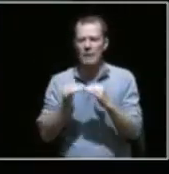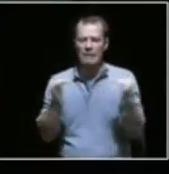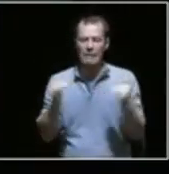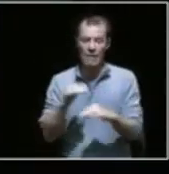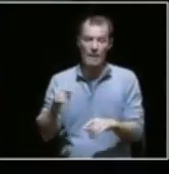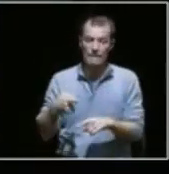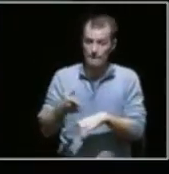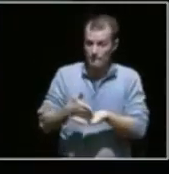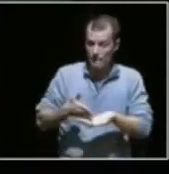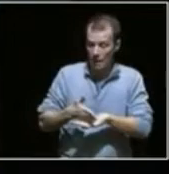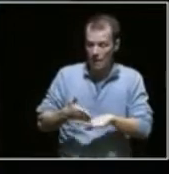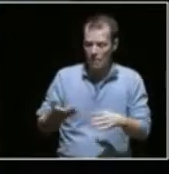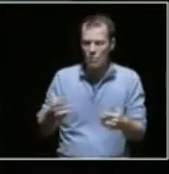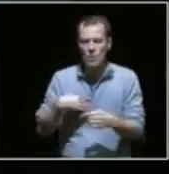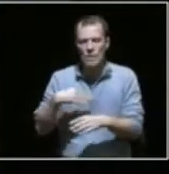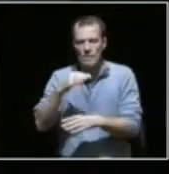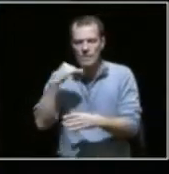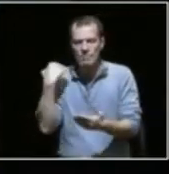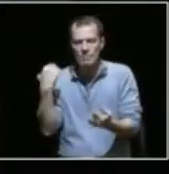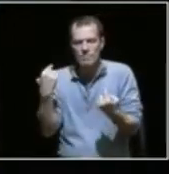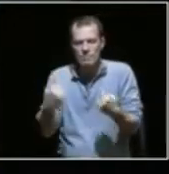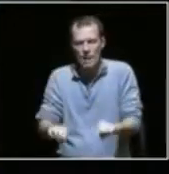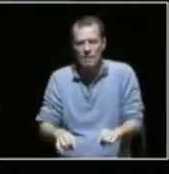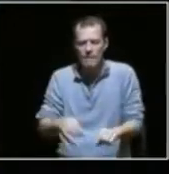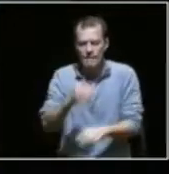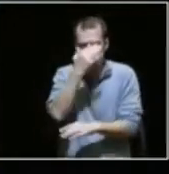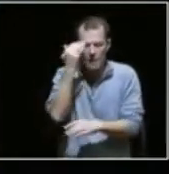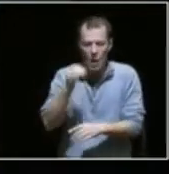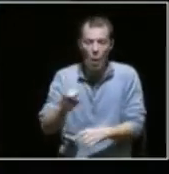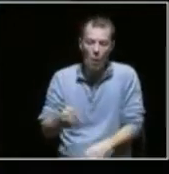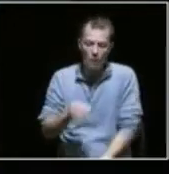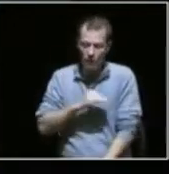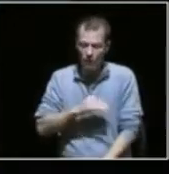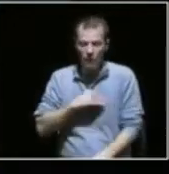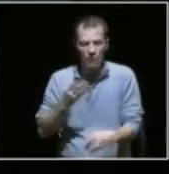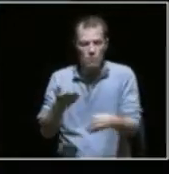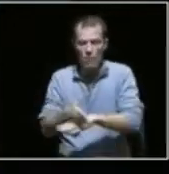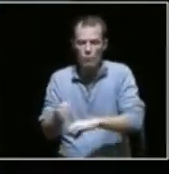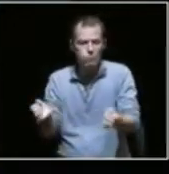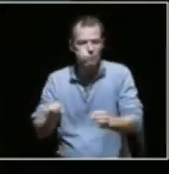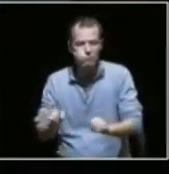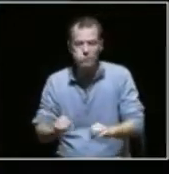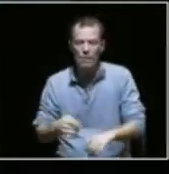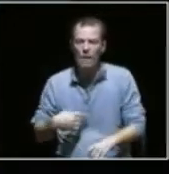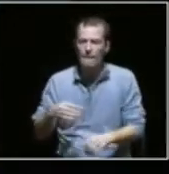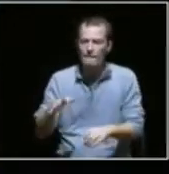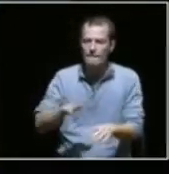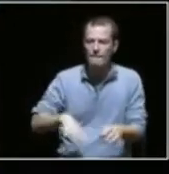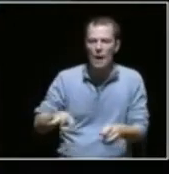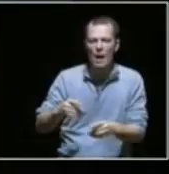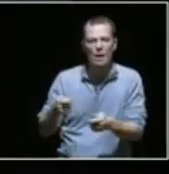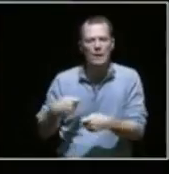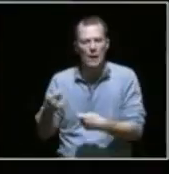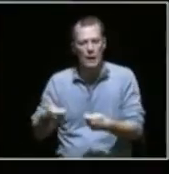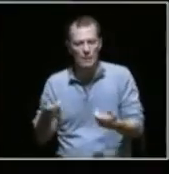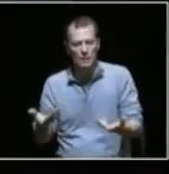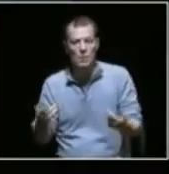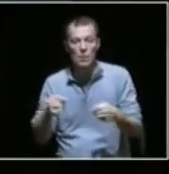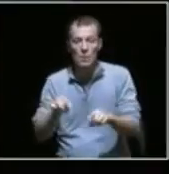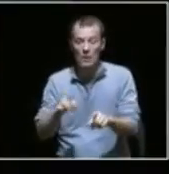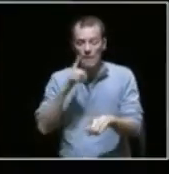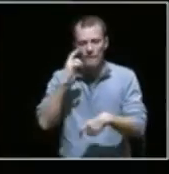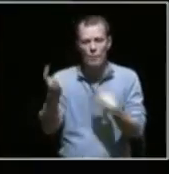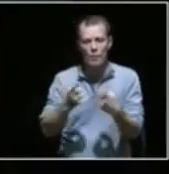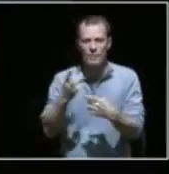média, que enfrente eventuais dificuldades ou até sem capacidade imediata de acesso a um mercado de arrendamento habitacional,